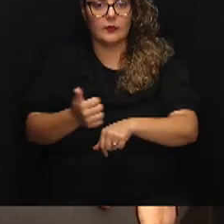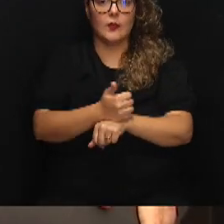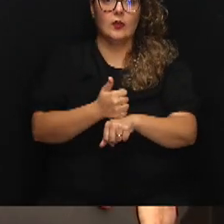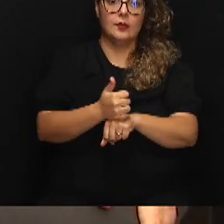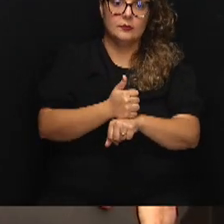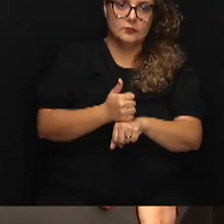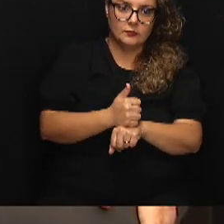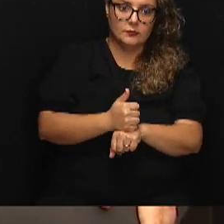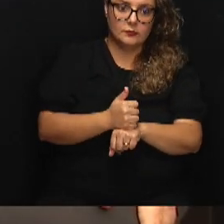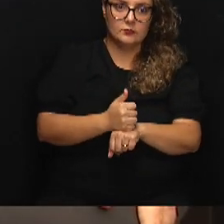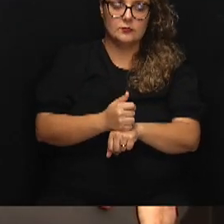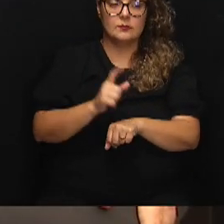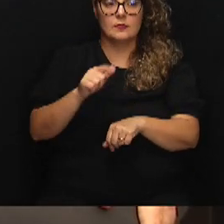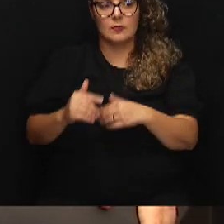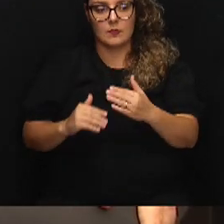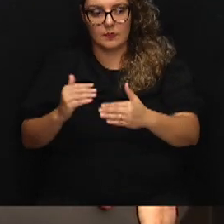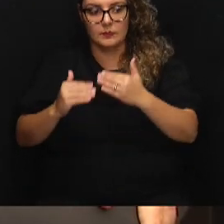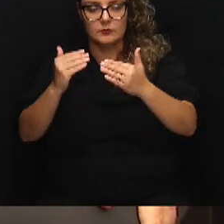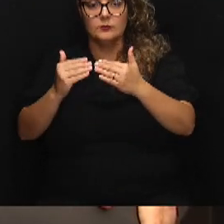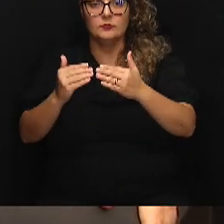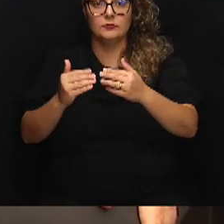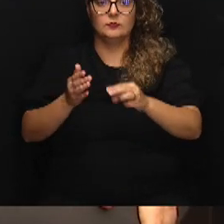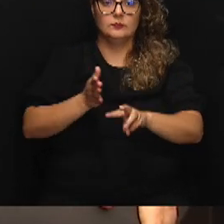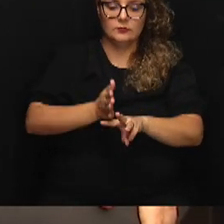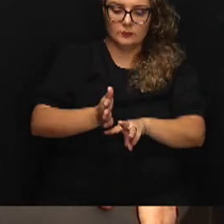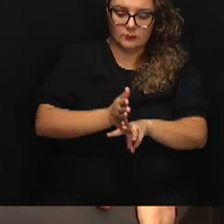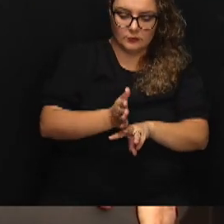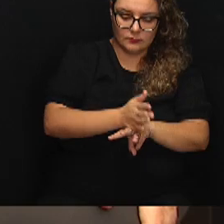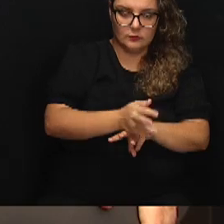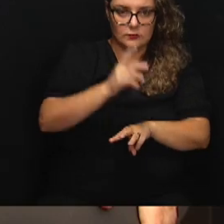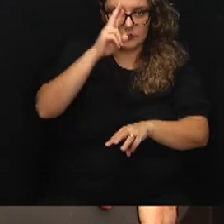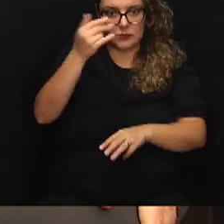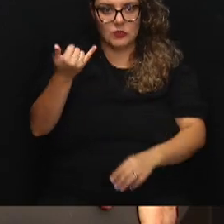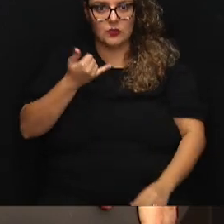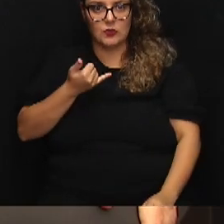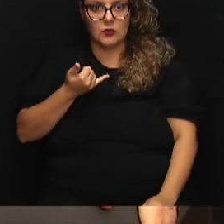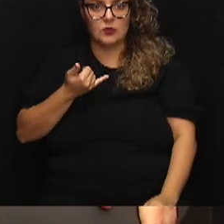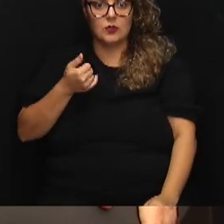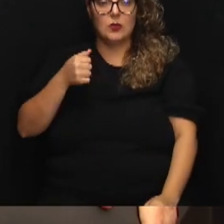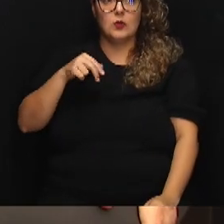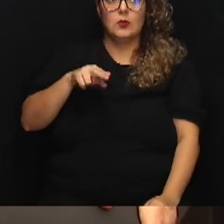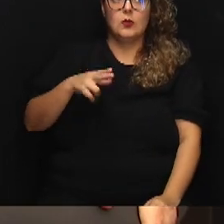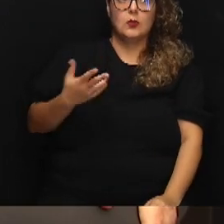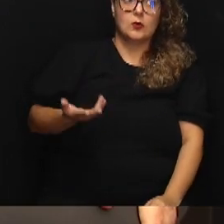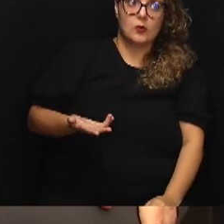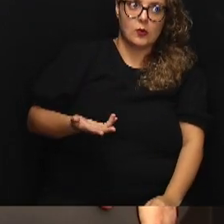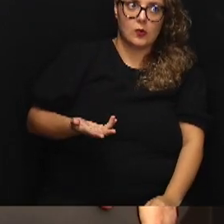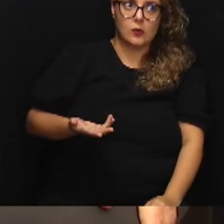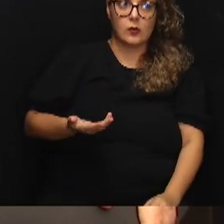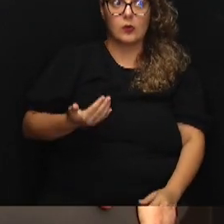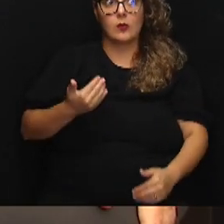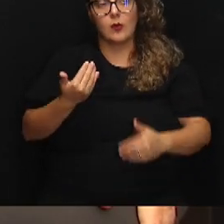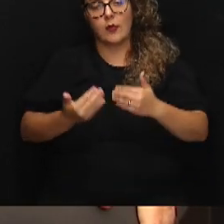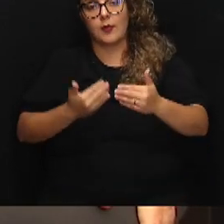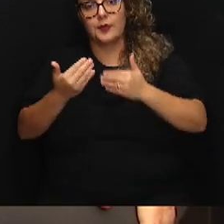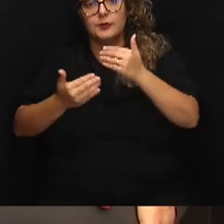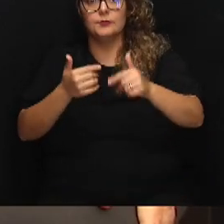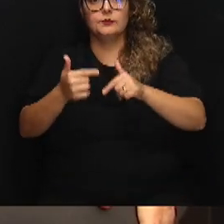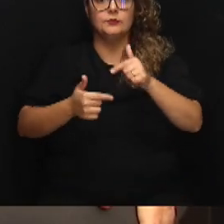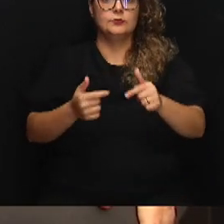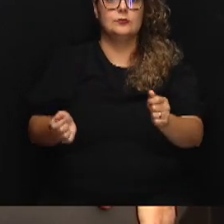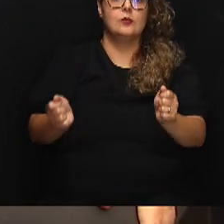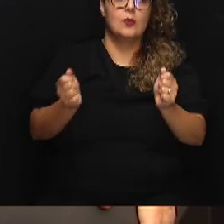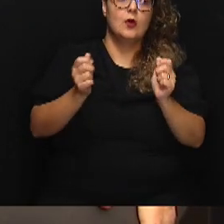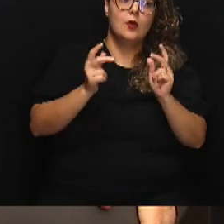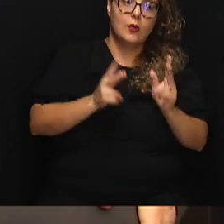profissional, ele acaba desempenhando esses 3 pilares que o senhor comentou, ou ele vai desempenhar o trabalho